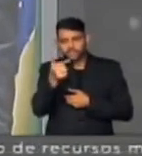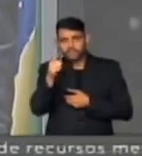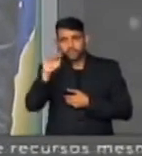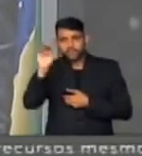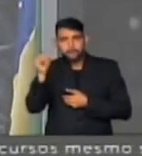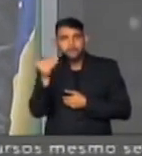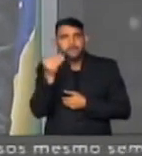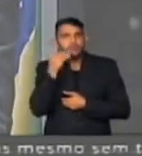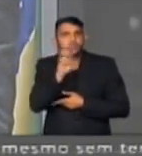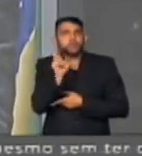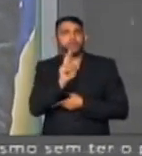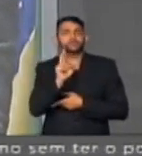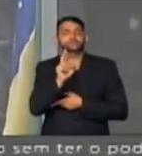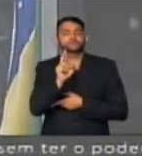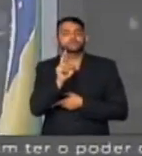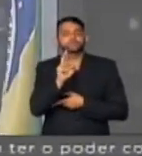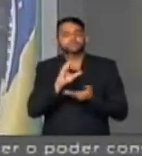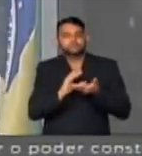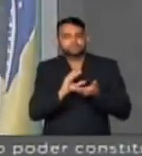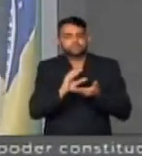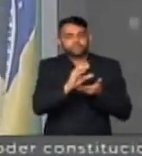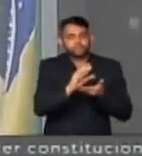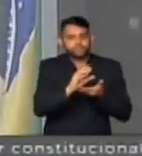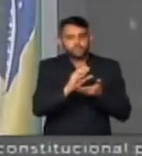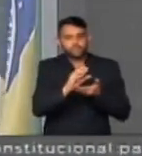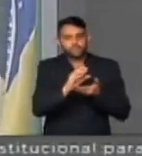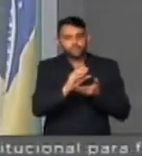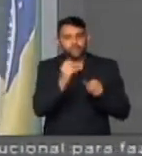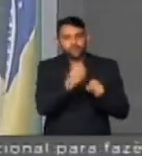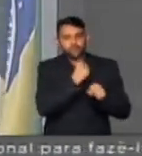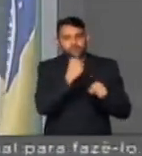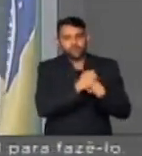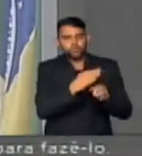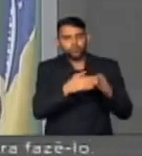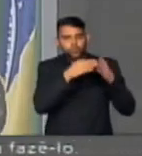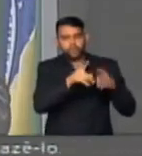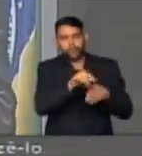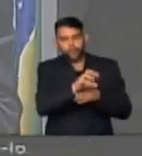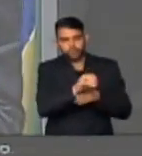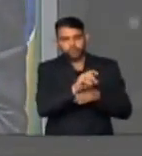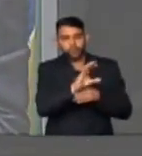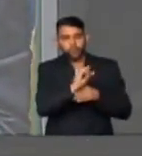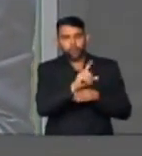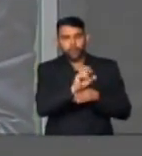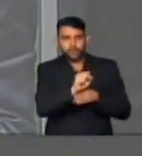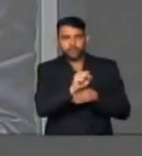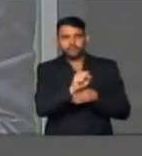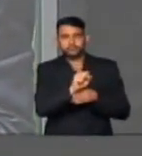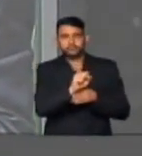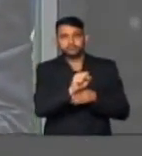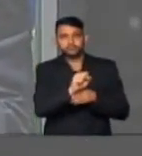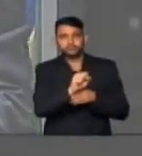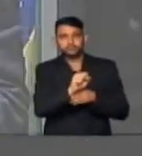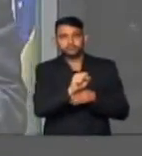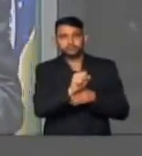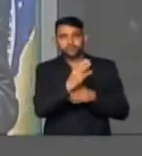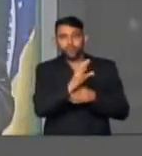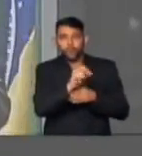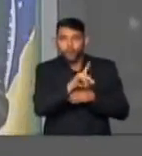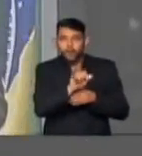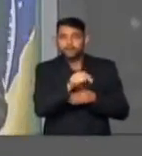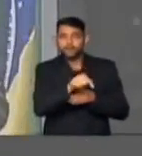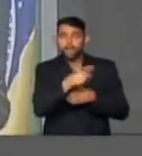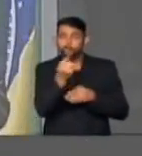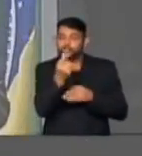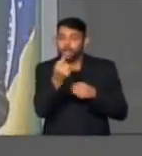2,72 bilhões de reais no Porto de Cuba, no Porto Mariel. Era o